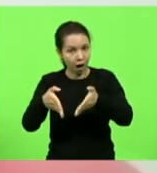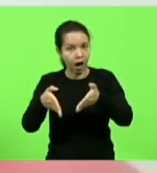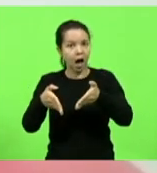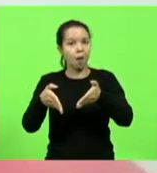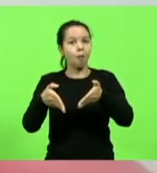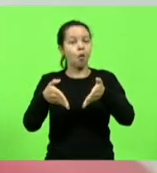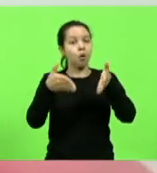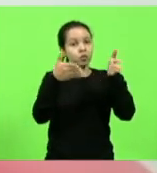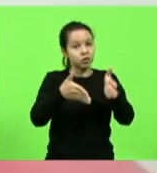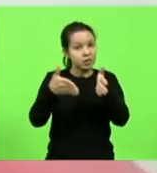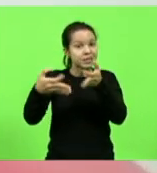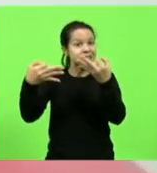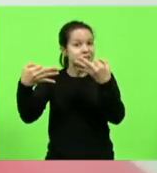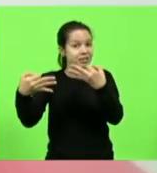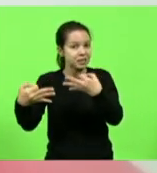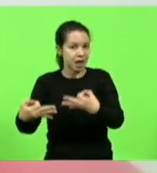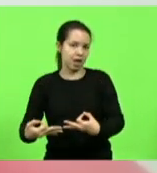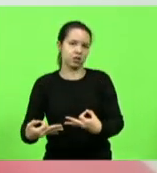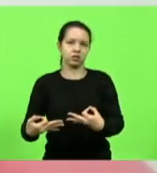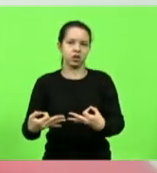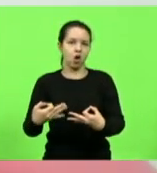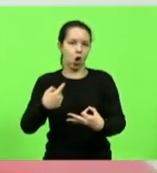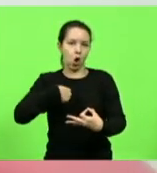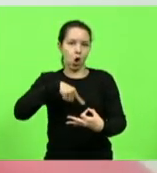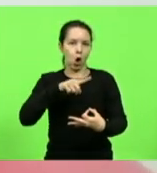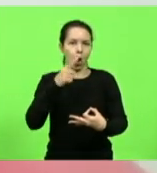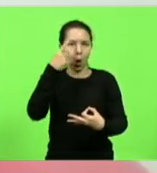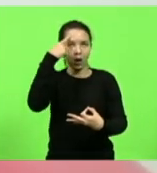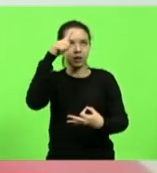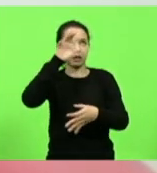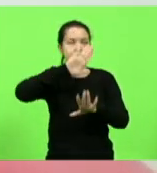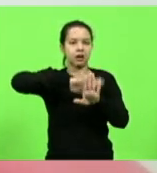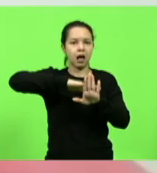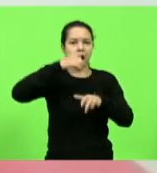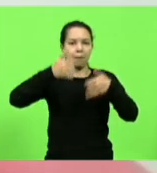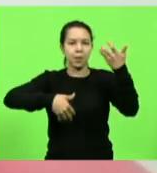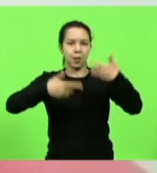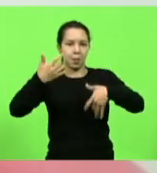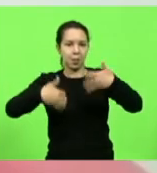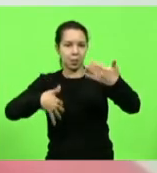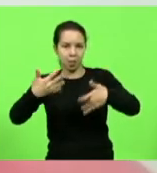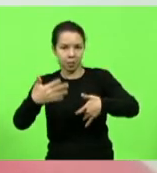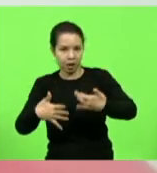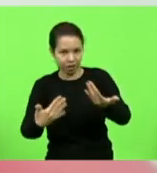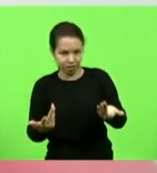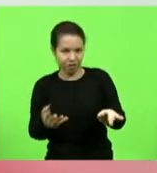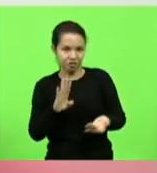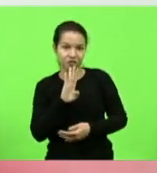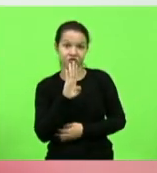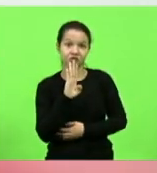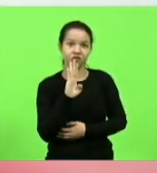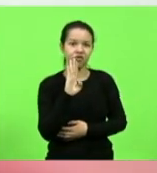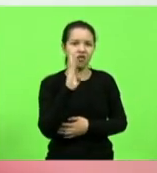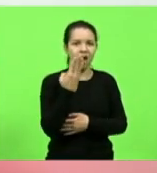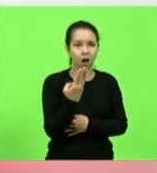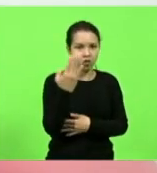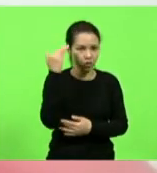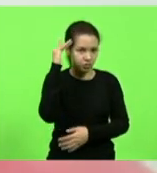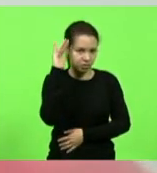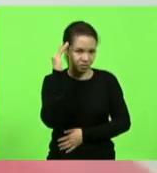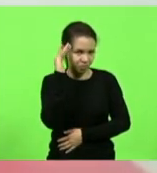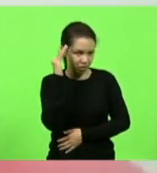sem levantar neuroses, sem levantar aqui falsas